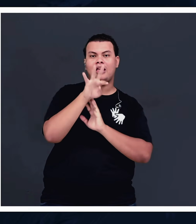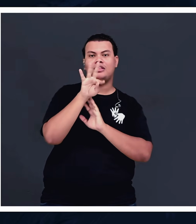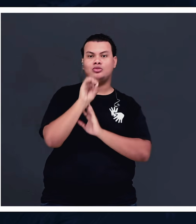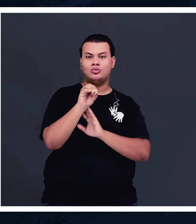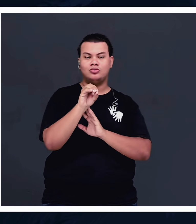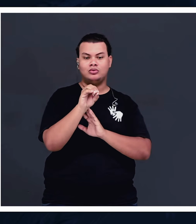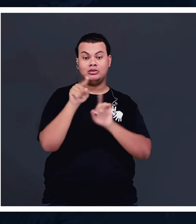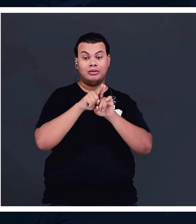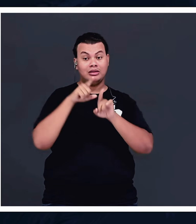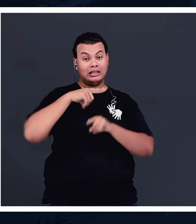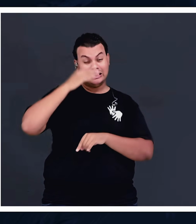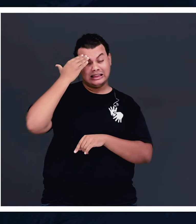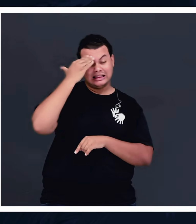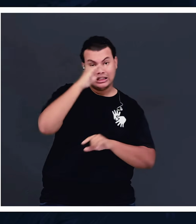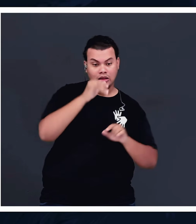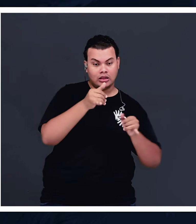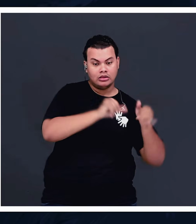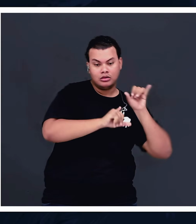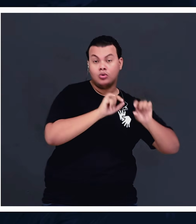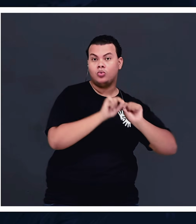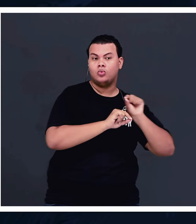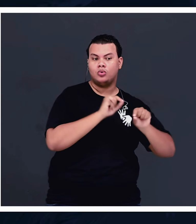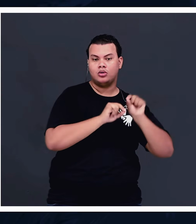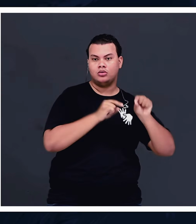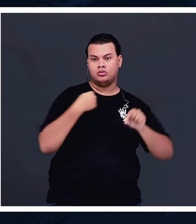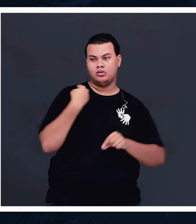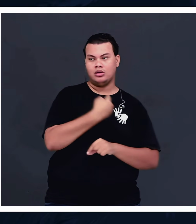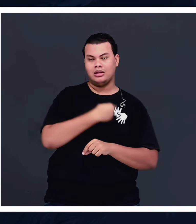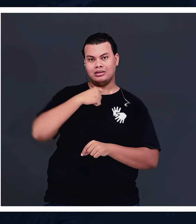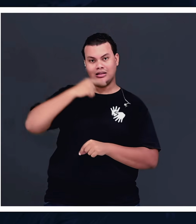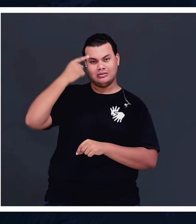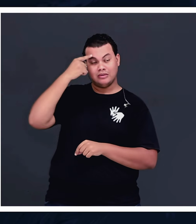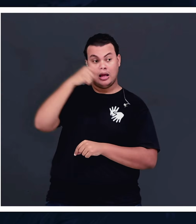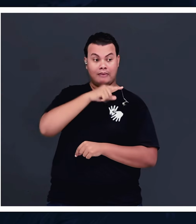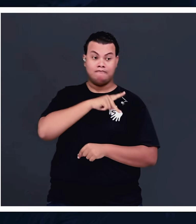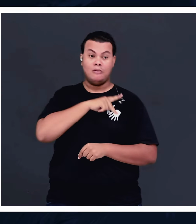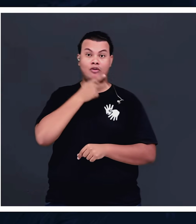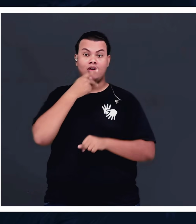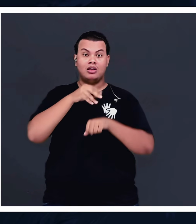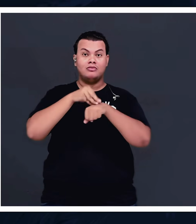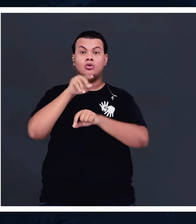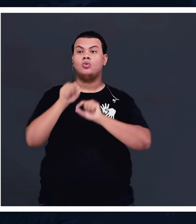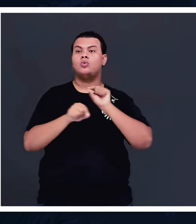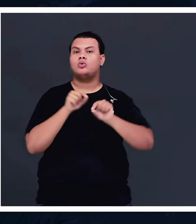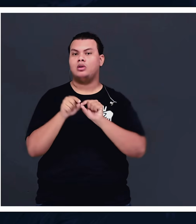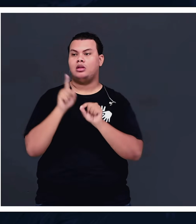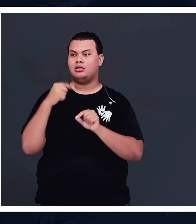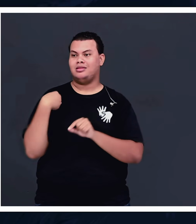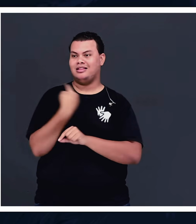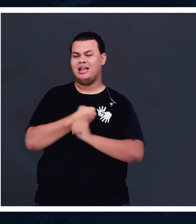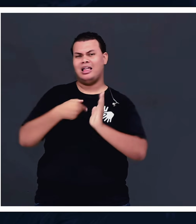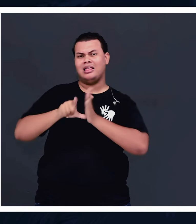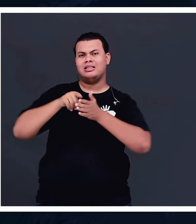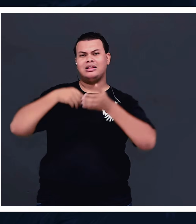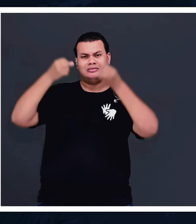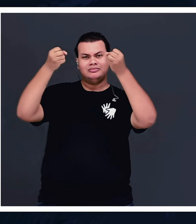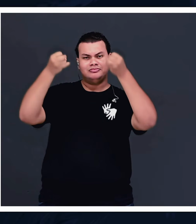entendendo agora colocando a ideia que Paulo sugeriu nisso tudo que nós